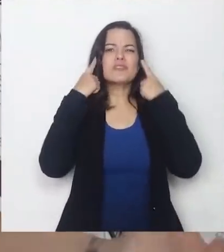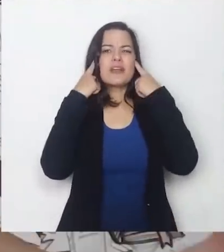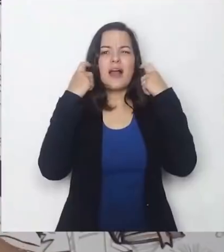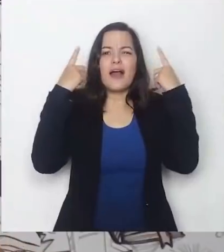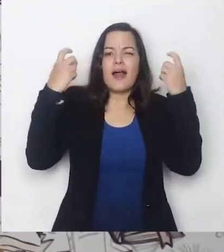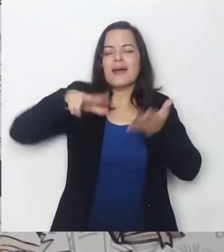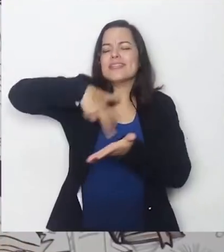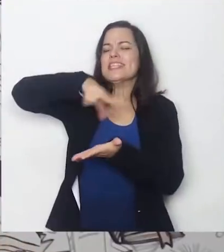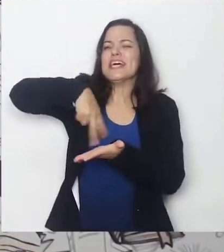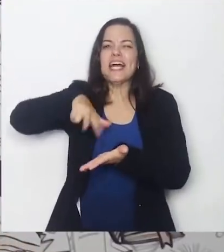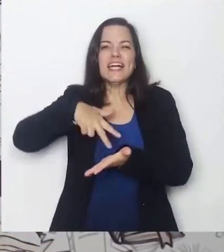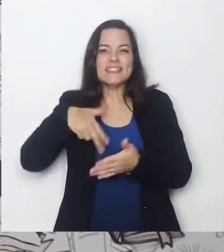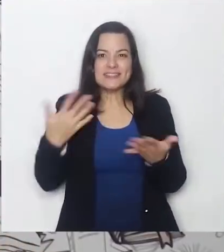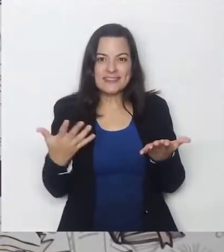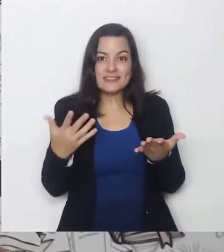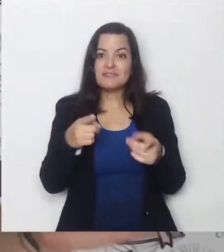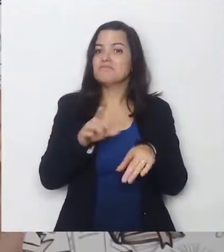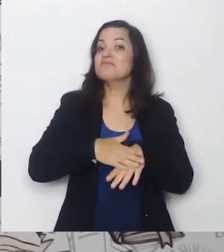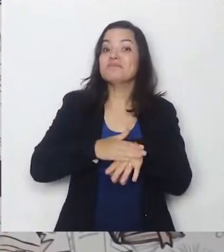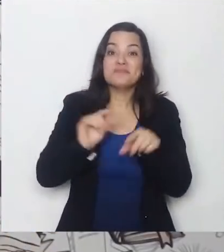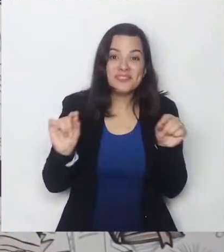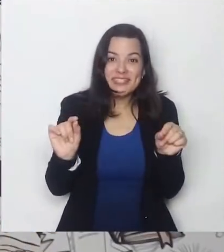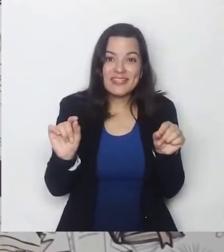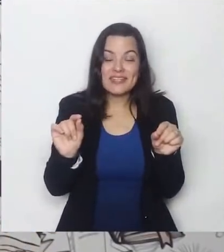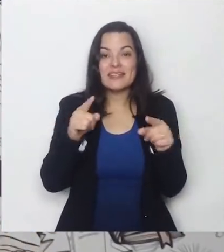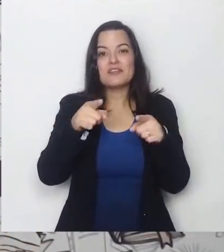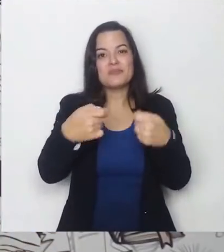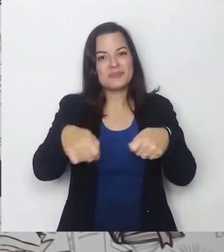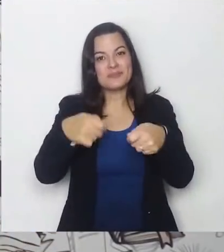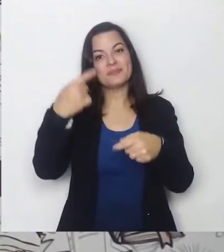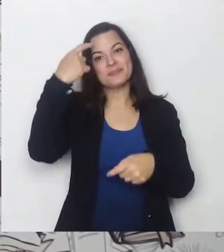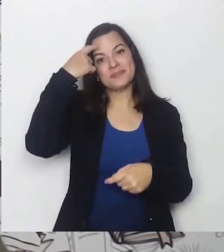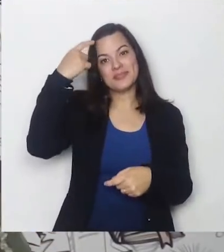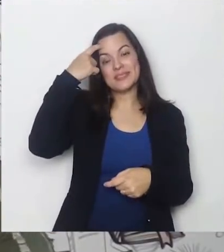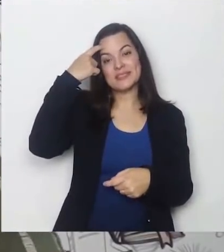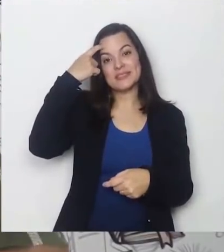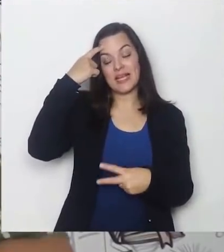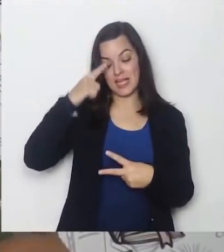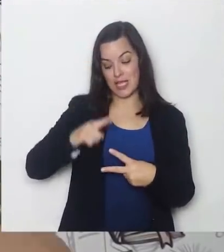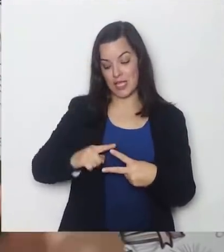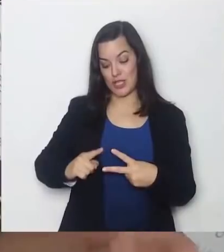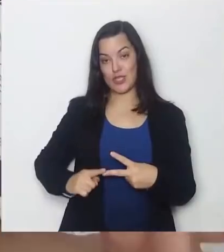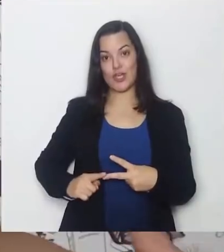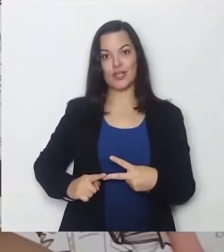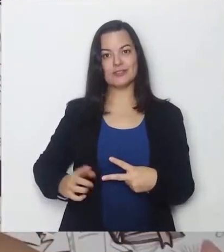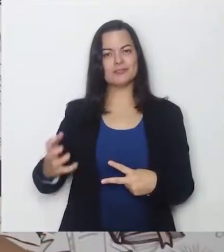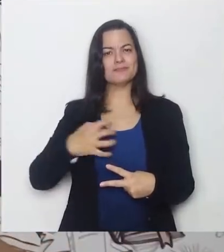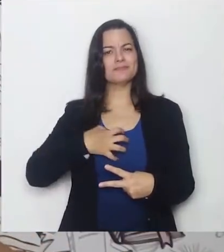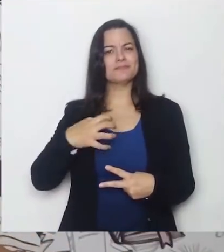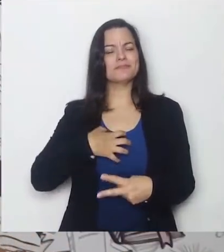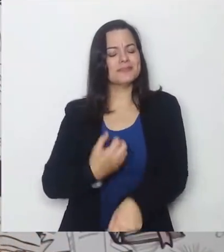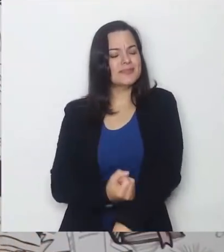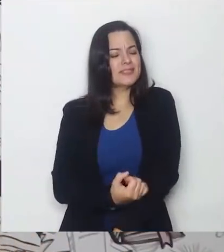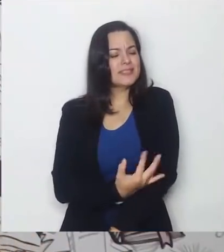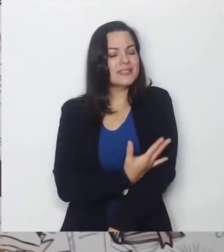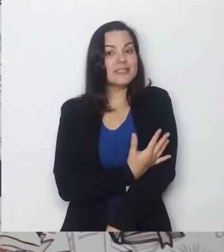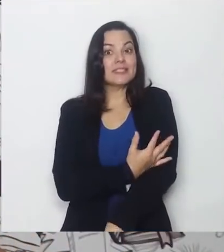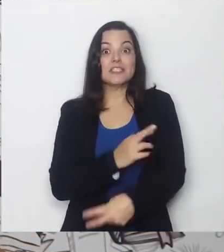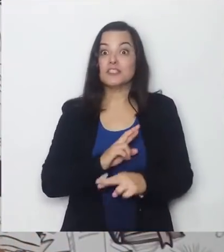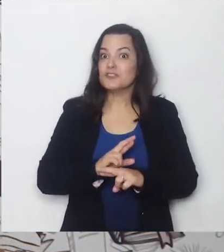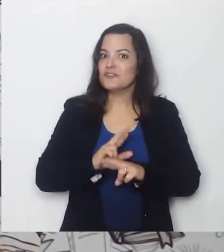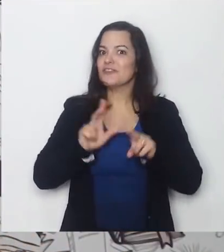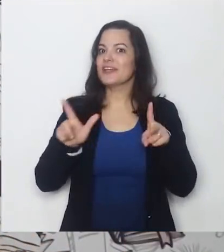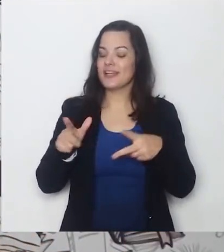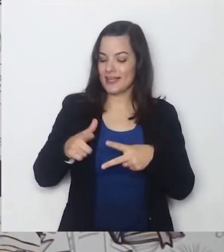O que você faz? Então você vai precisar pensar em duas emoções bem